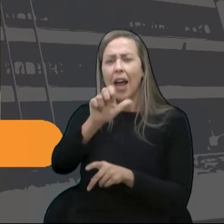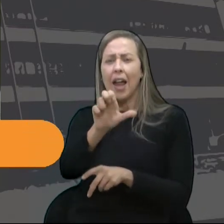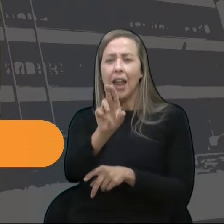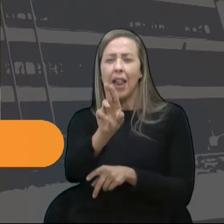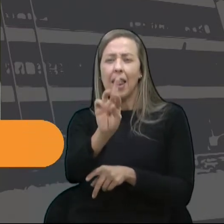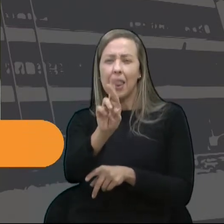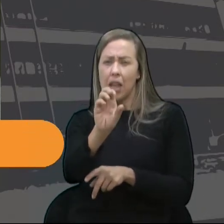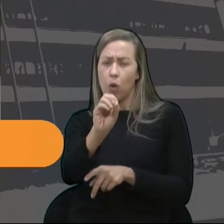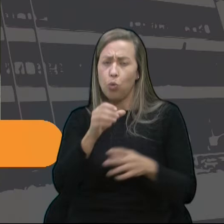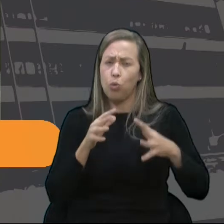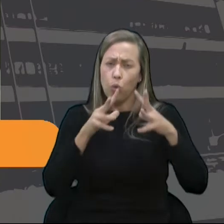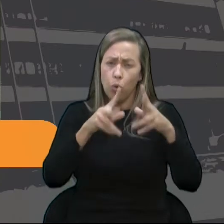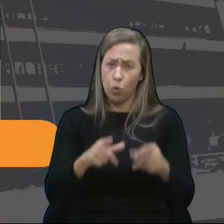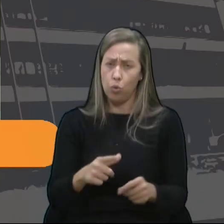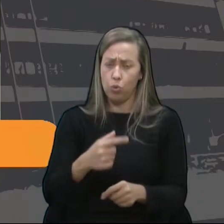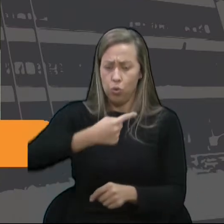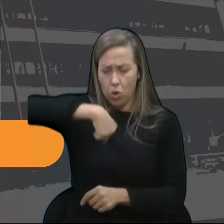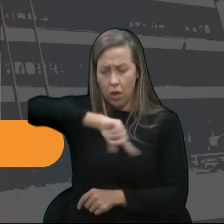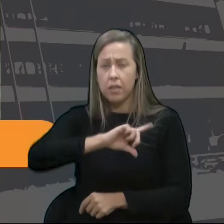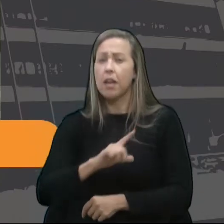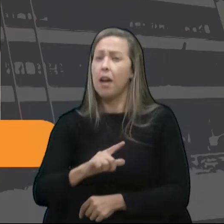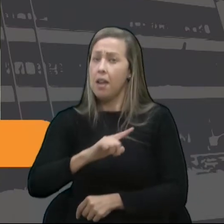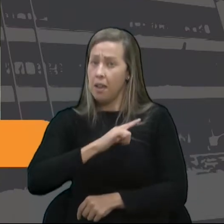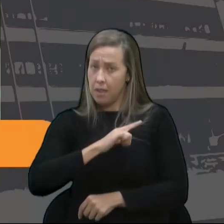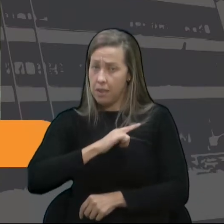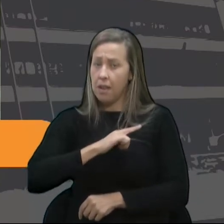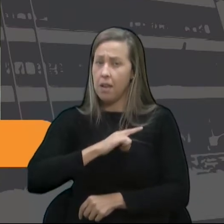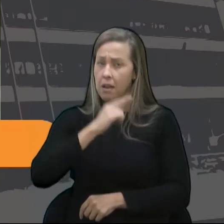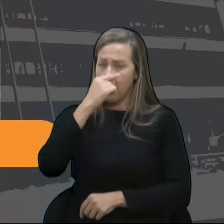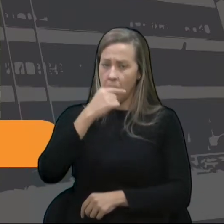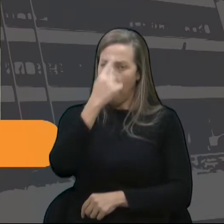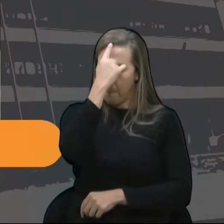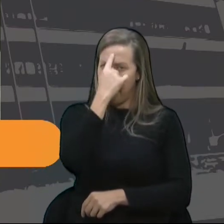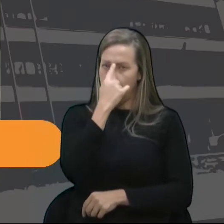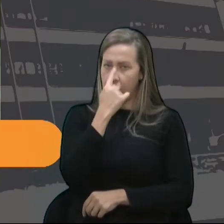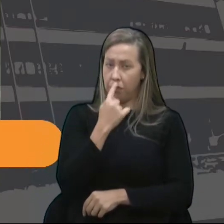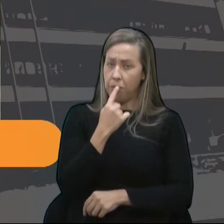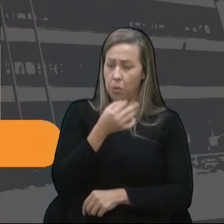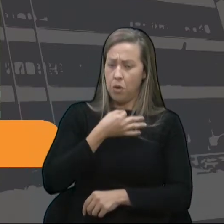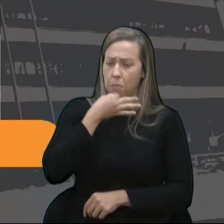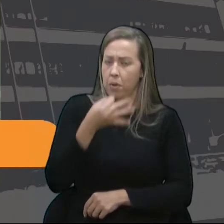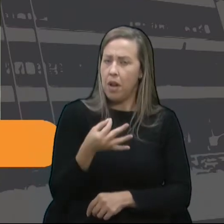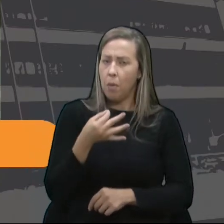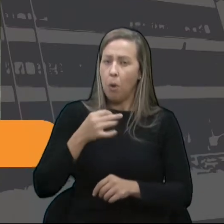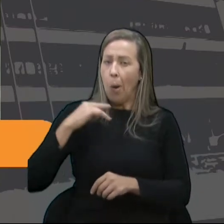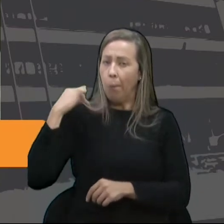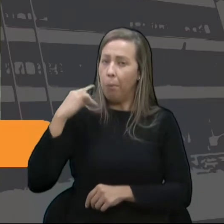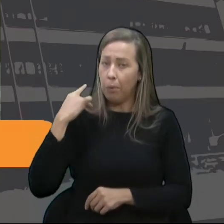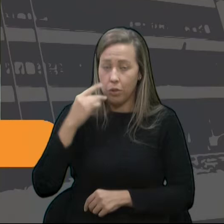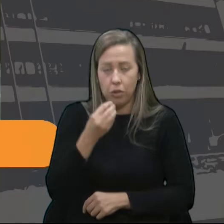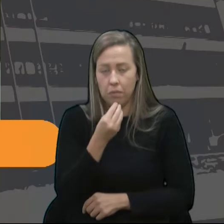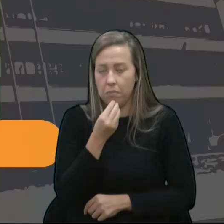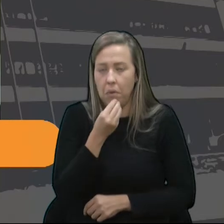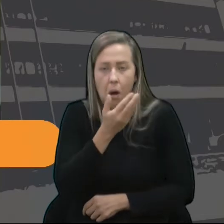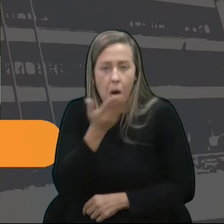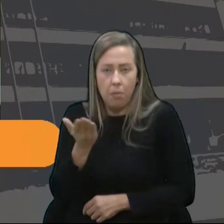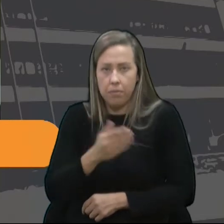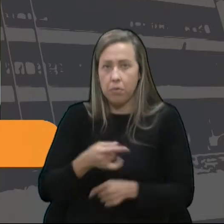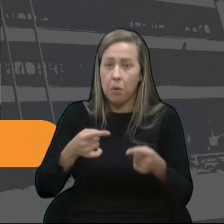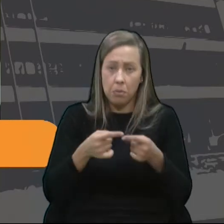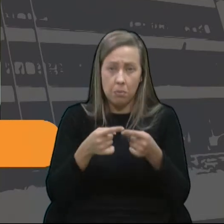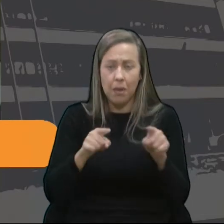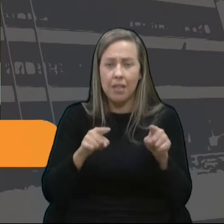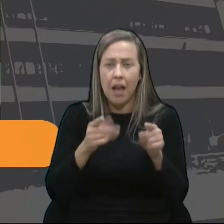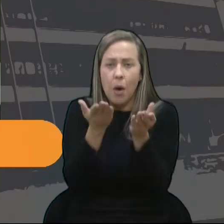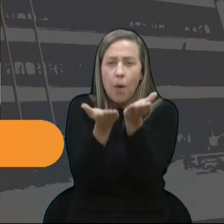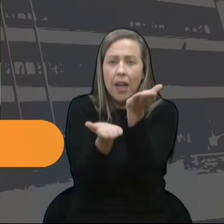nós temos nossa personalidade, as nossas posições políticas, obviamente, mas um